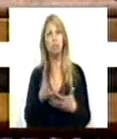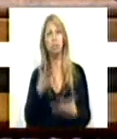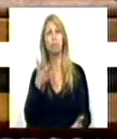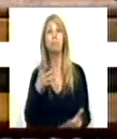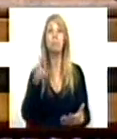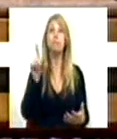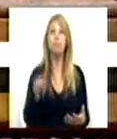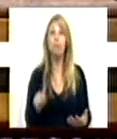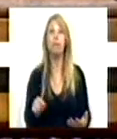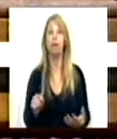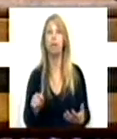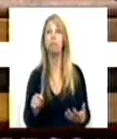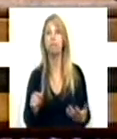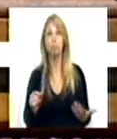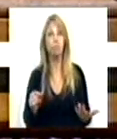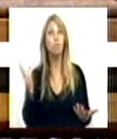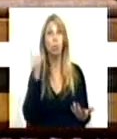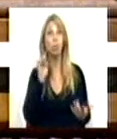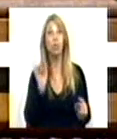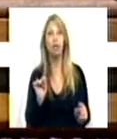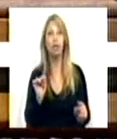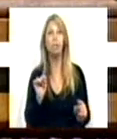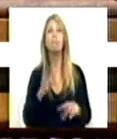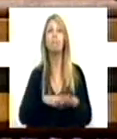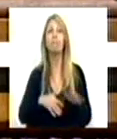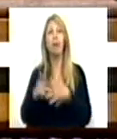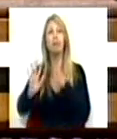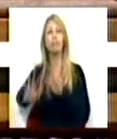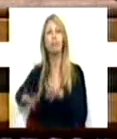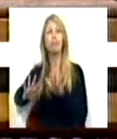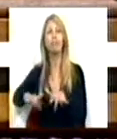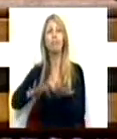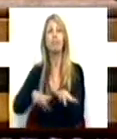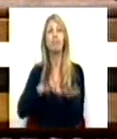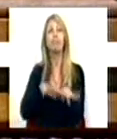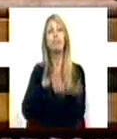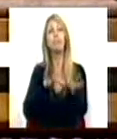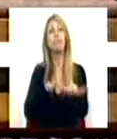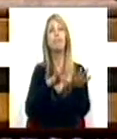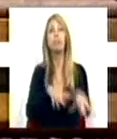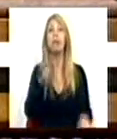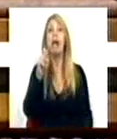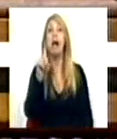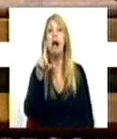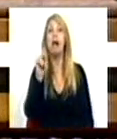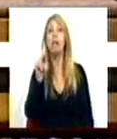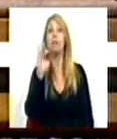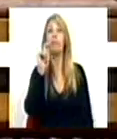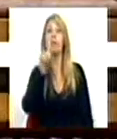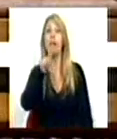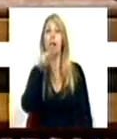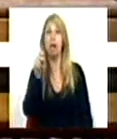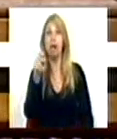assinalaram também o dia com uma marcha pelo Alviela. Porquê? Porque o Alviela é